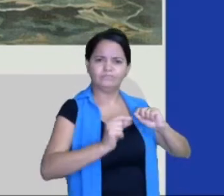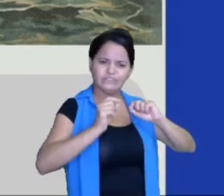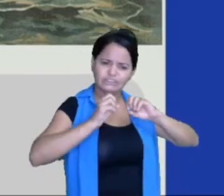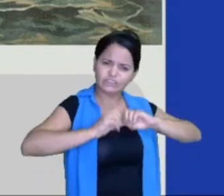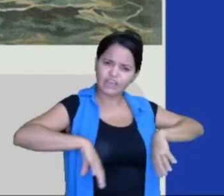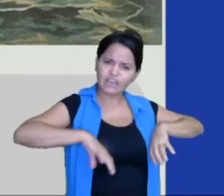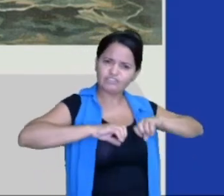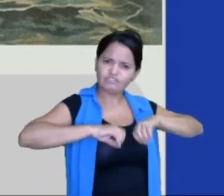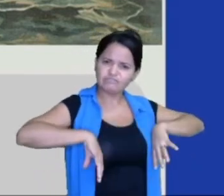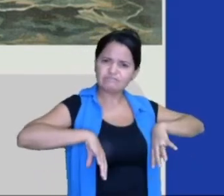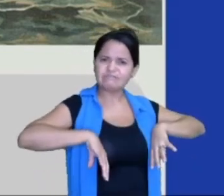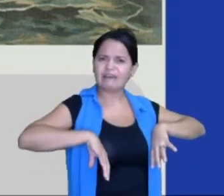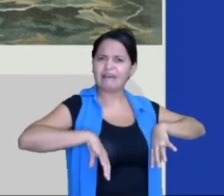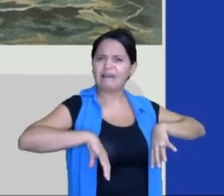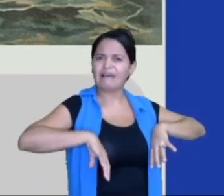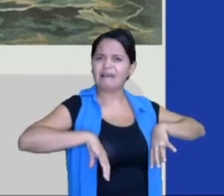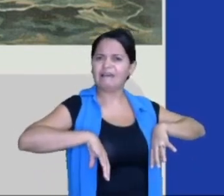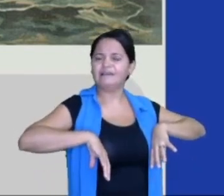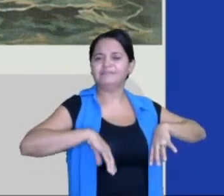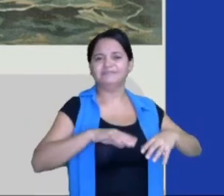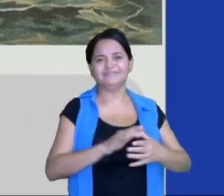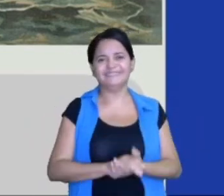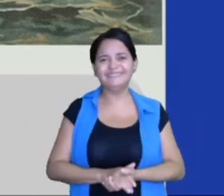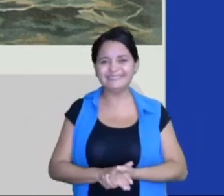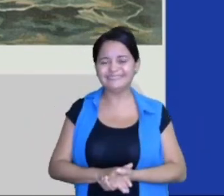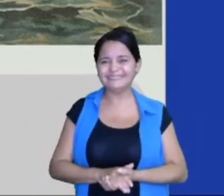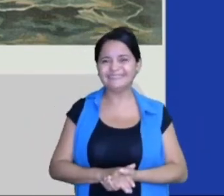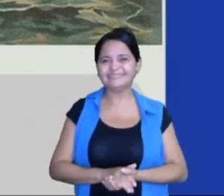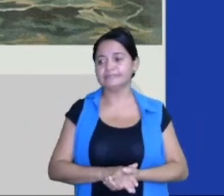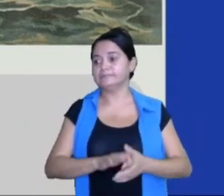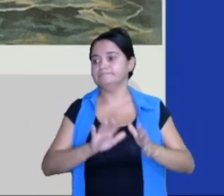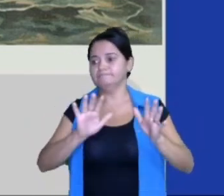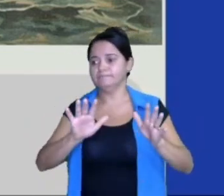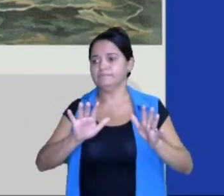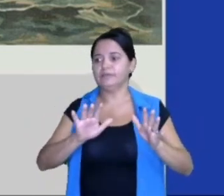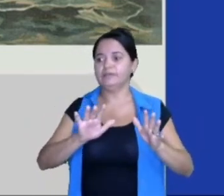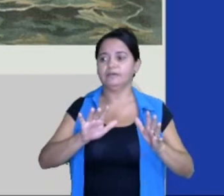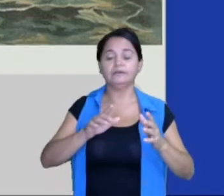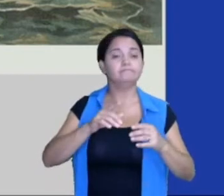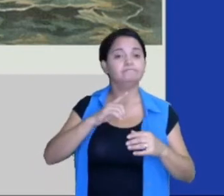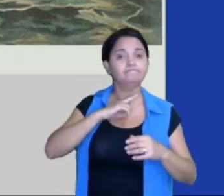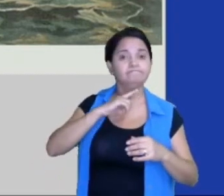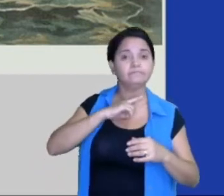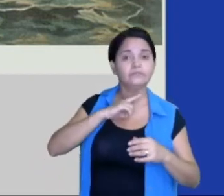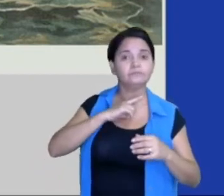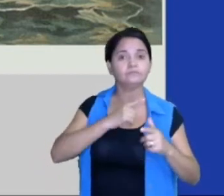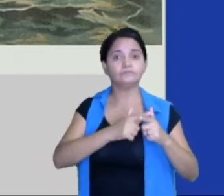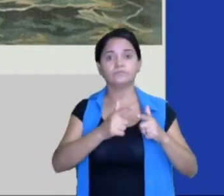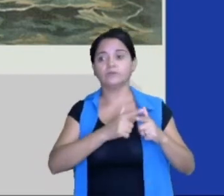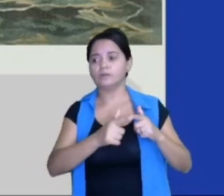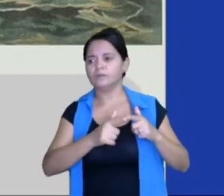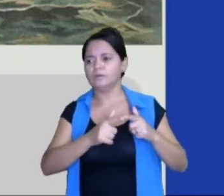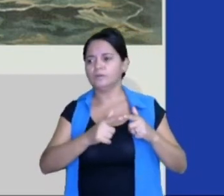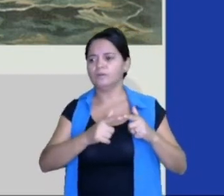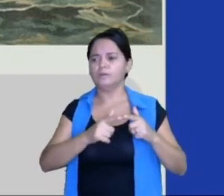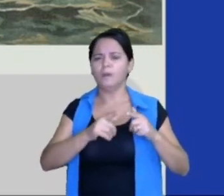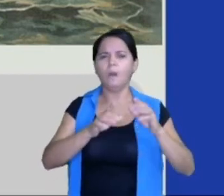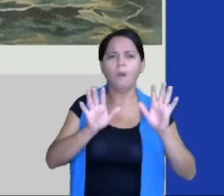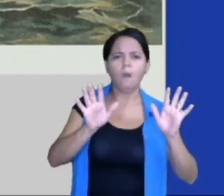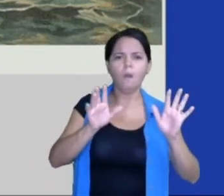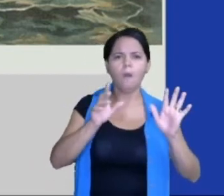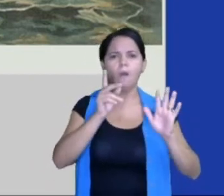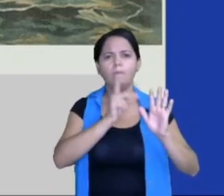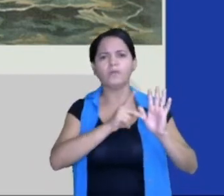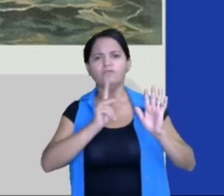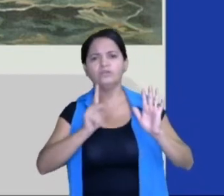situação bélica, tá? Eita, quase que não saía, professor Flávio. Na situação bélica. Aproveitando, professor, o que é bélica? O que